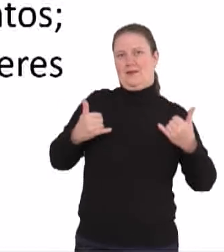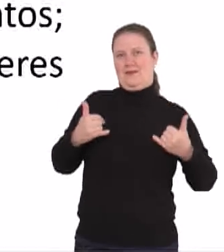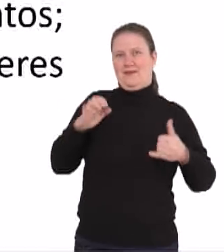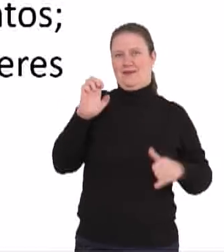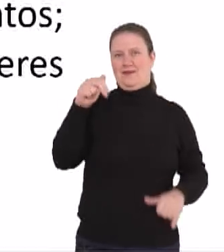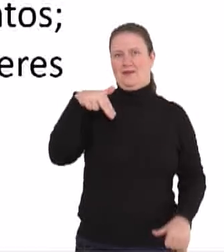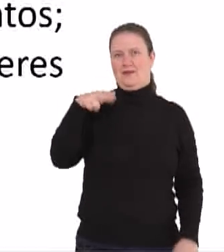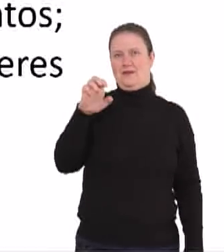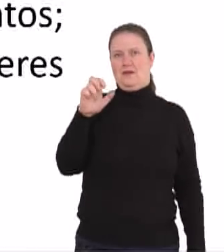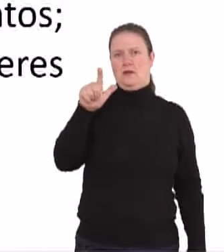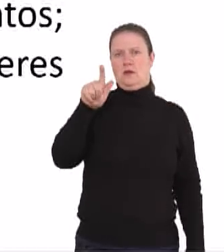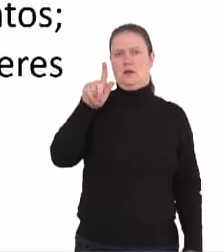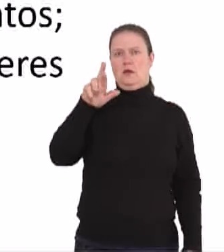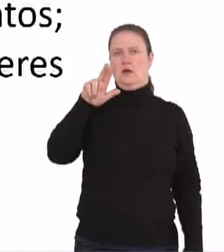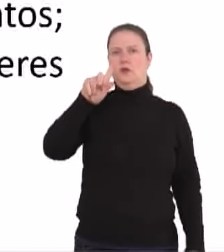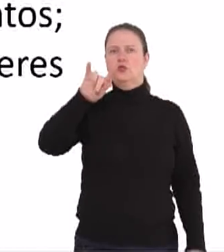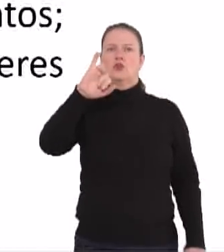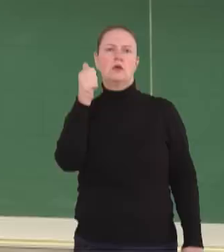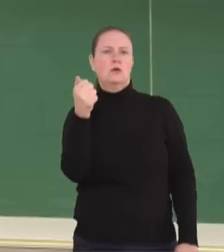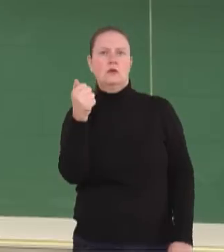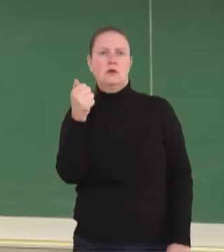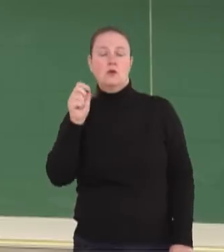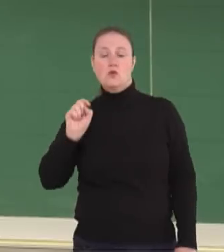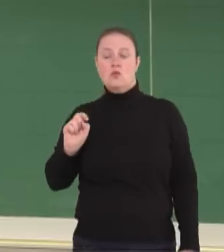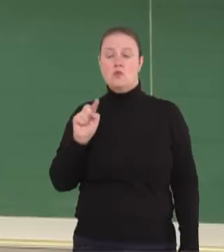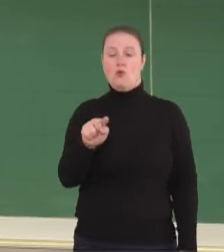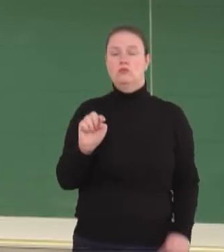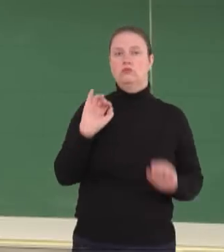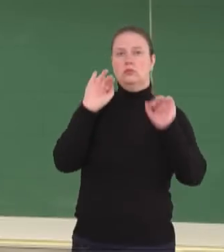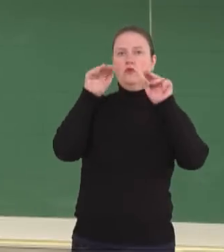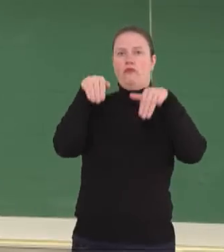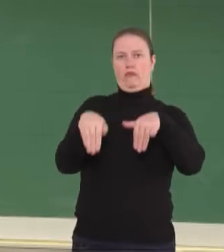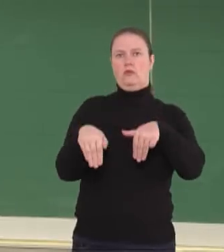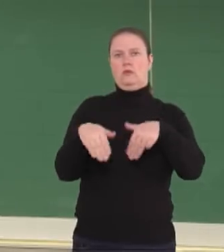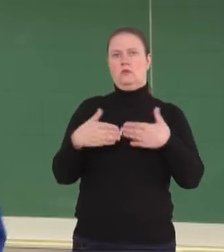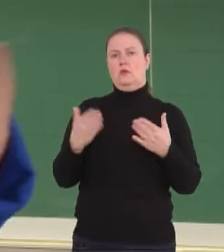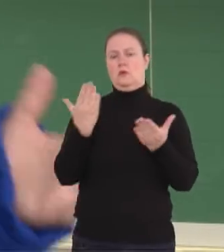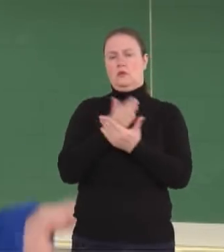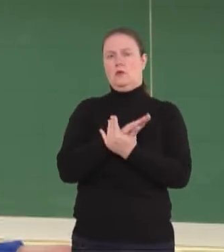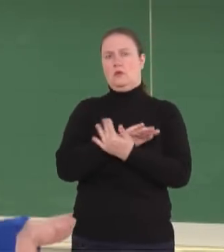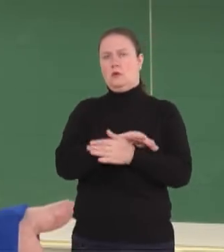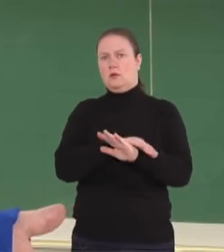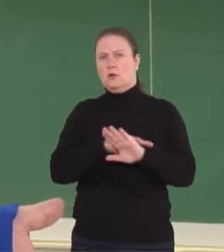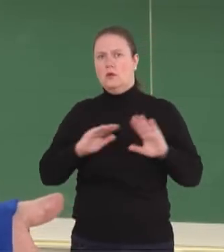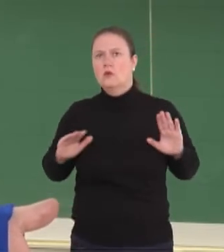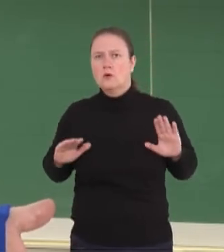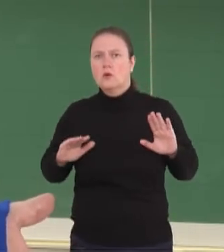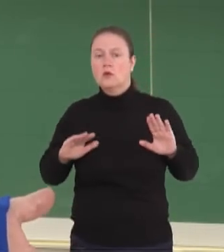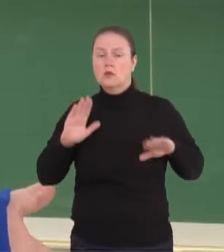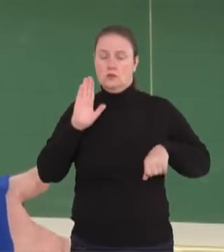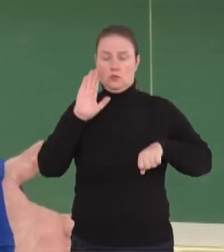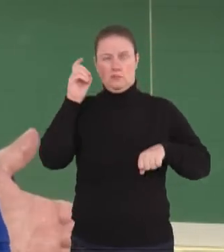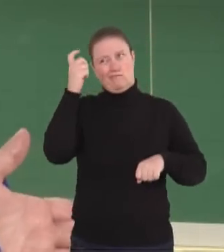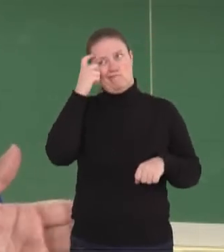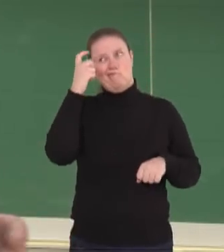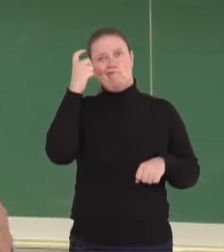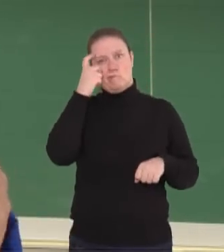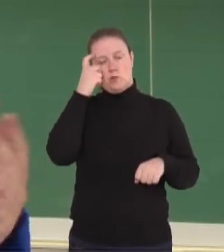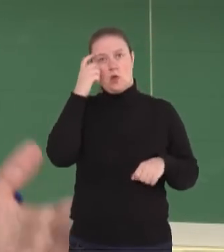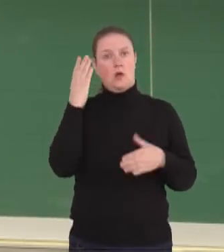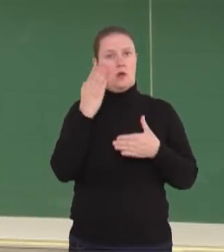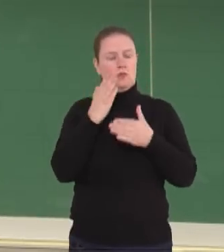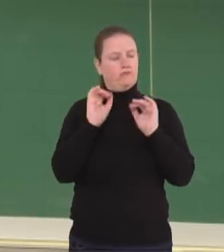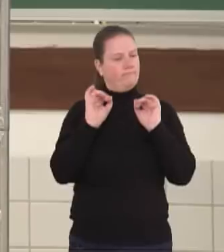do espaço infinito, ponto final. Significa que agora acabou o pensamento, né? A mensagem ali